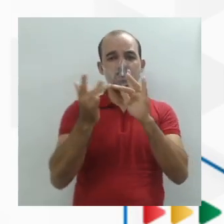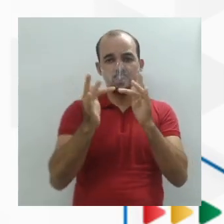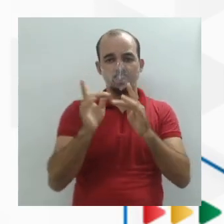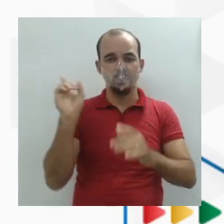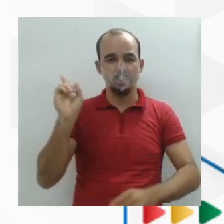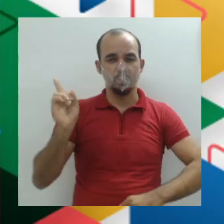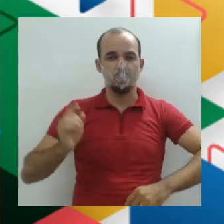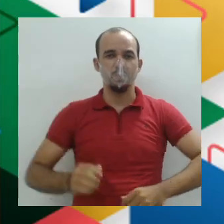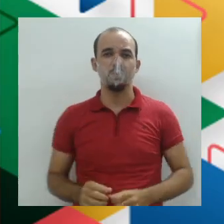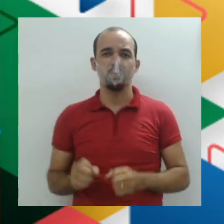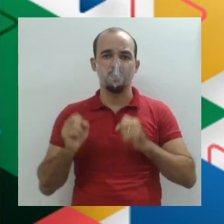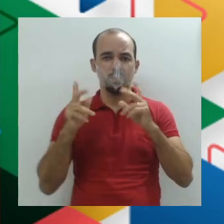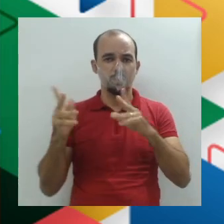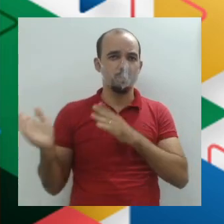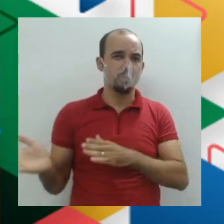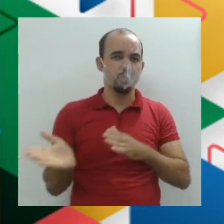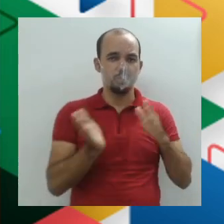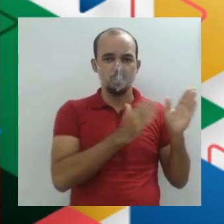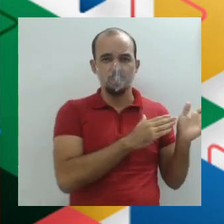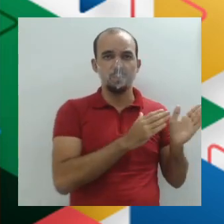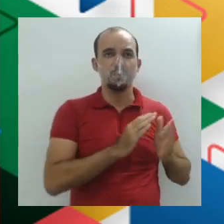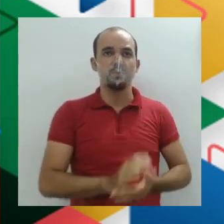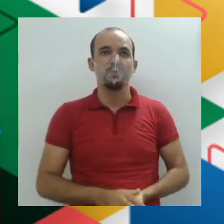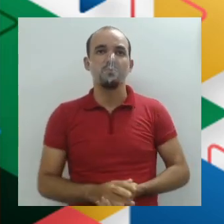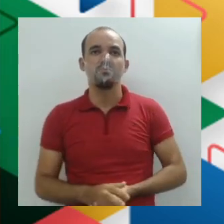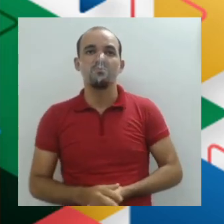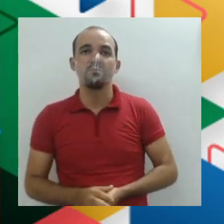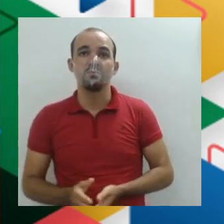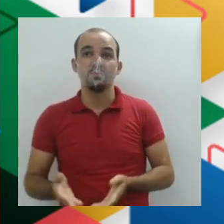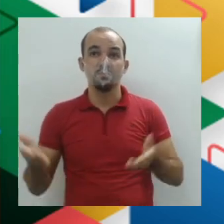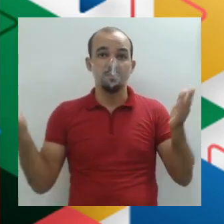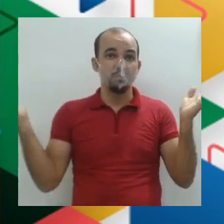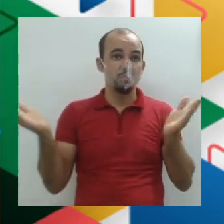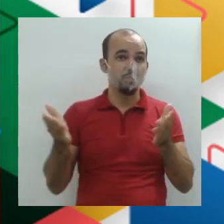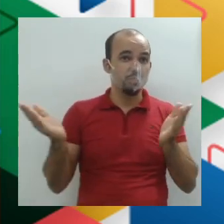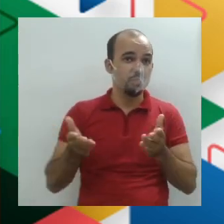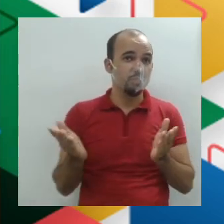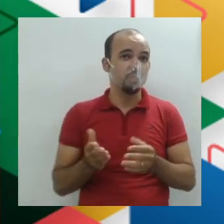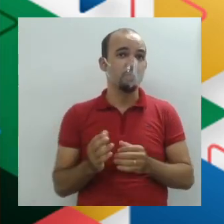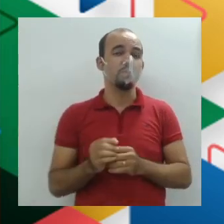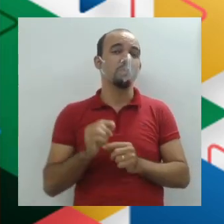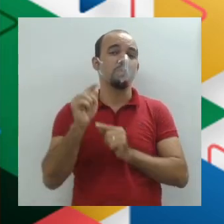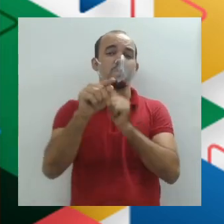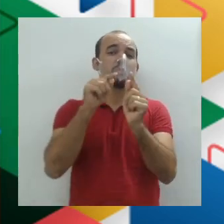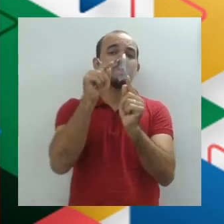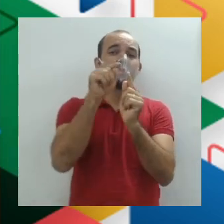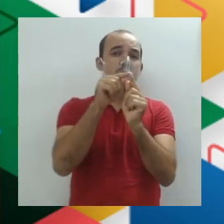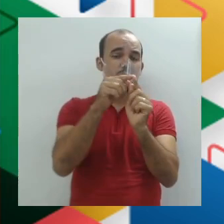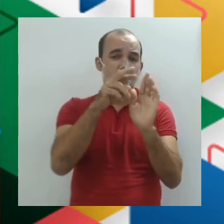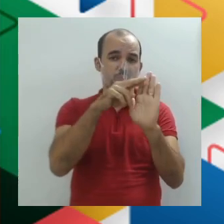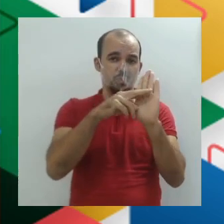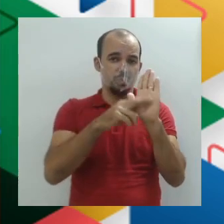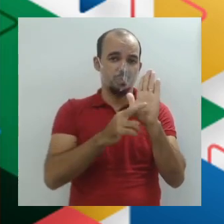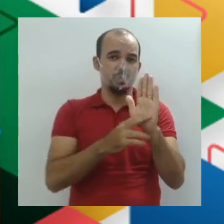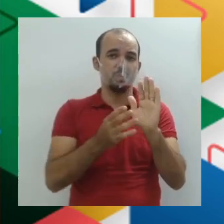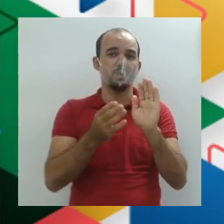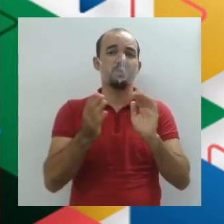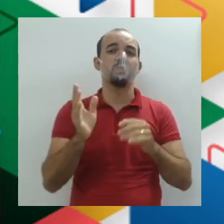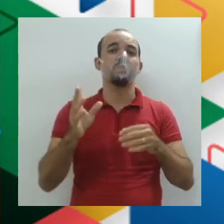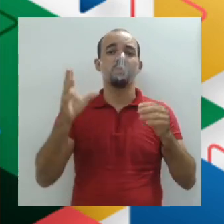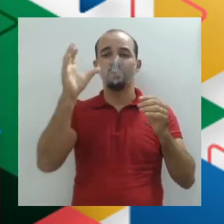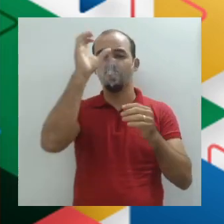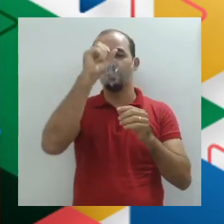junto, galera. Vamos embora que a nossa aula hoje tem a seguinte expectativa de aprendizagem: reconhecer as